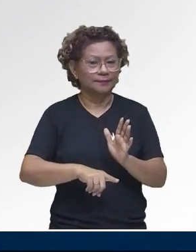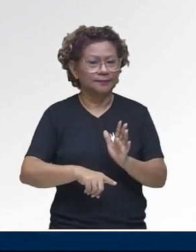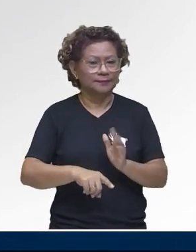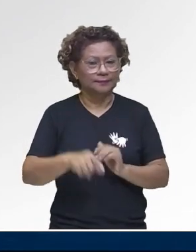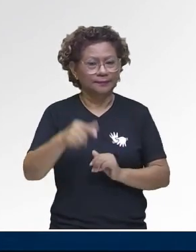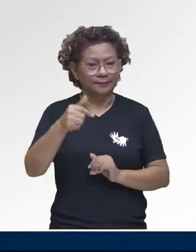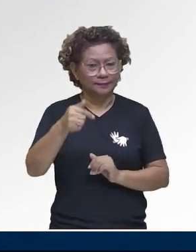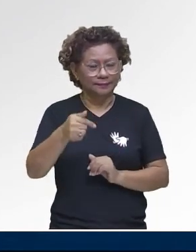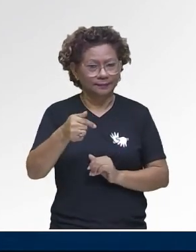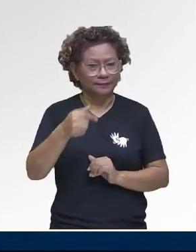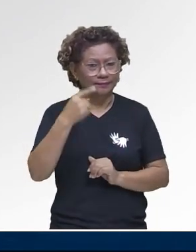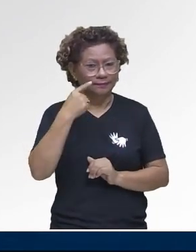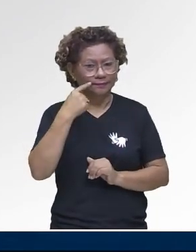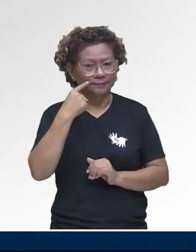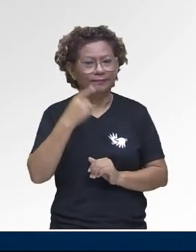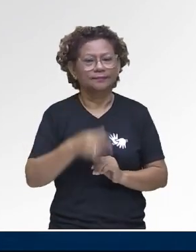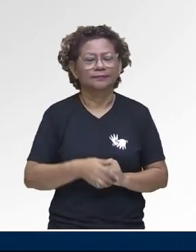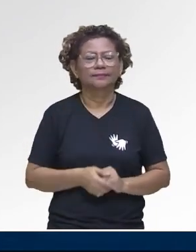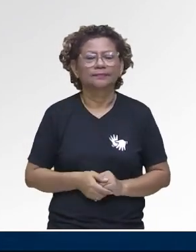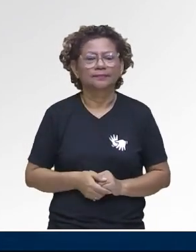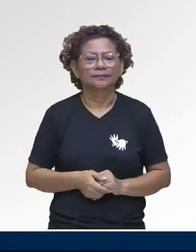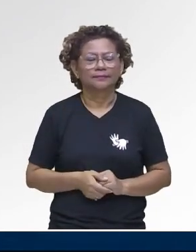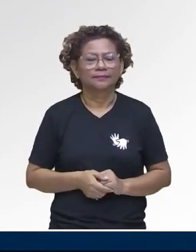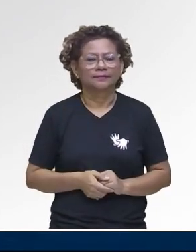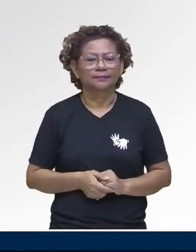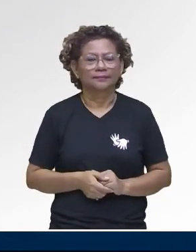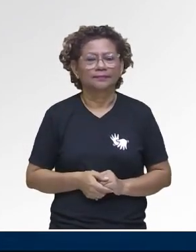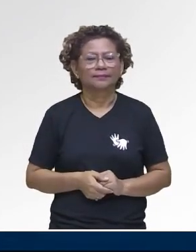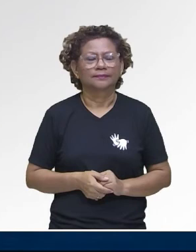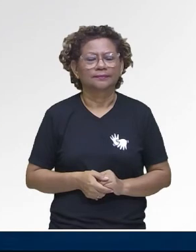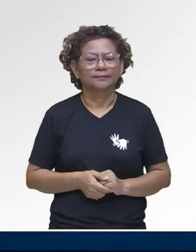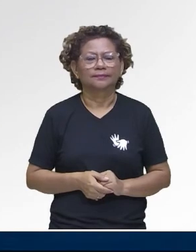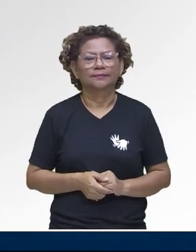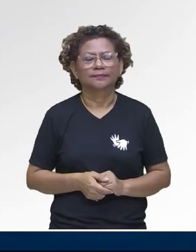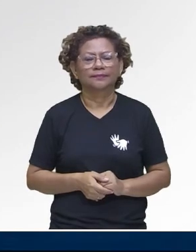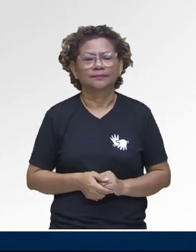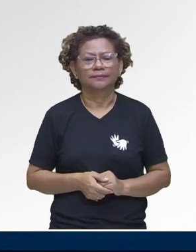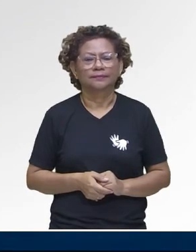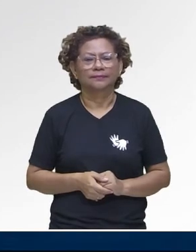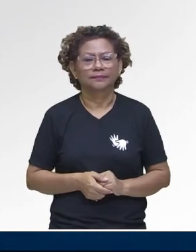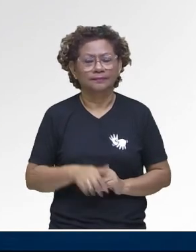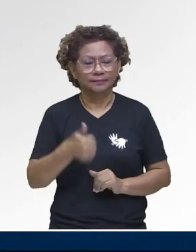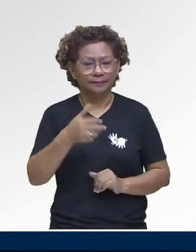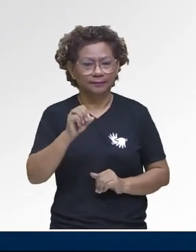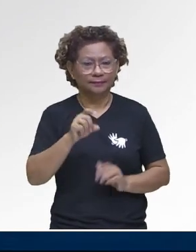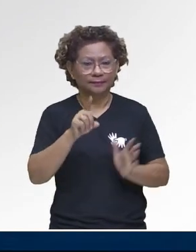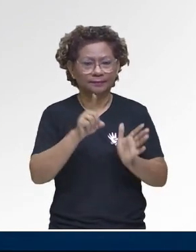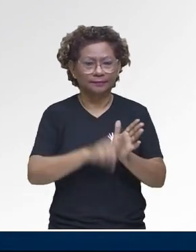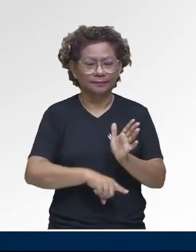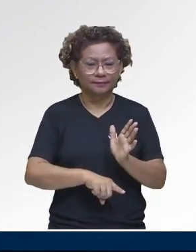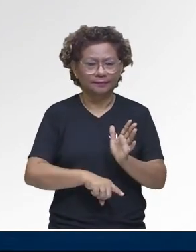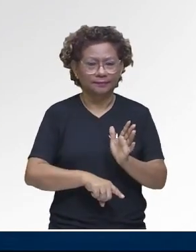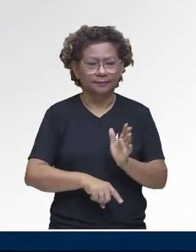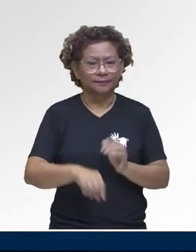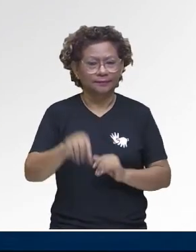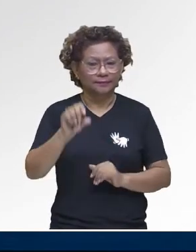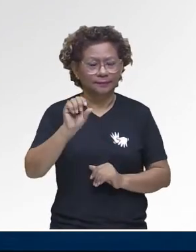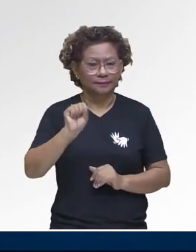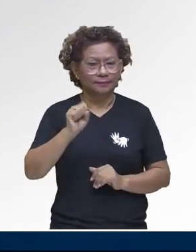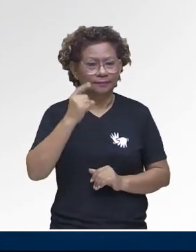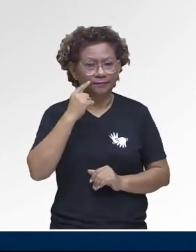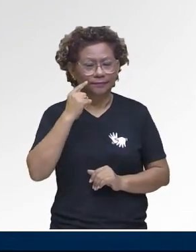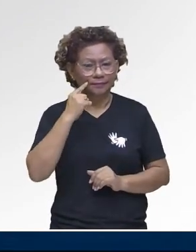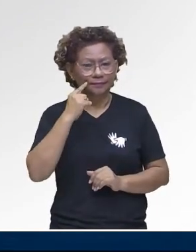1. Olha só, 10 menos 9 vai dar 1. Devolvo 1. E agora